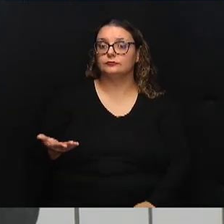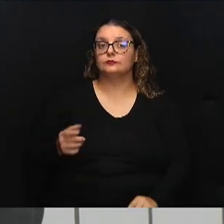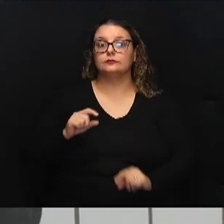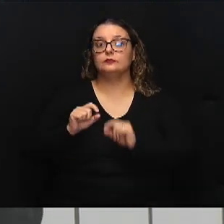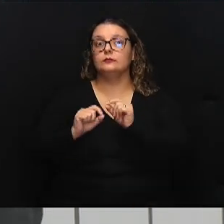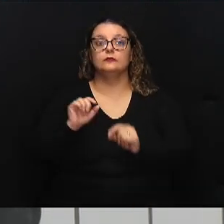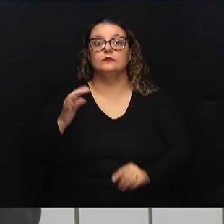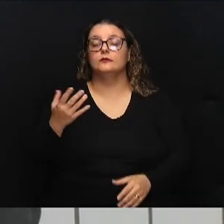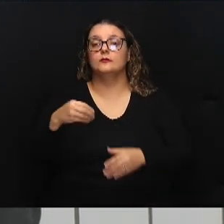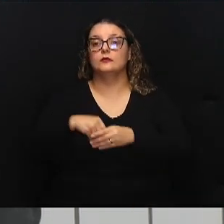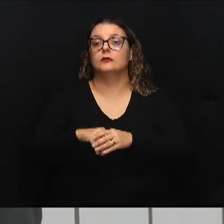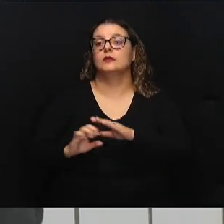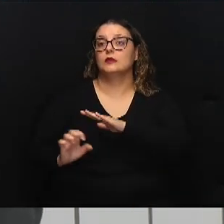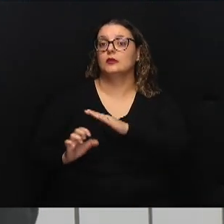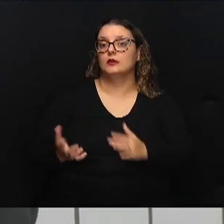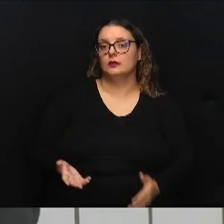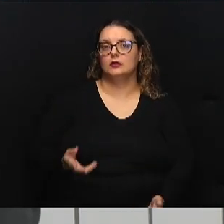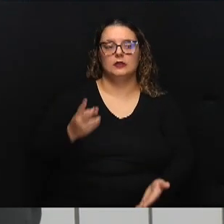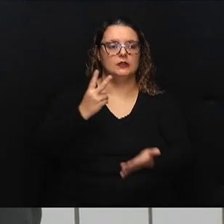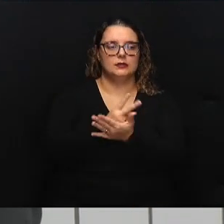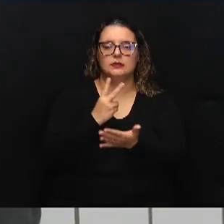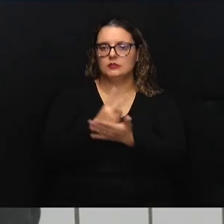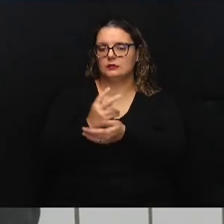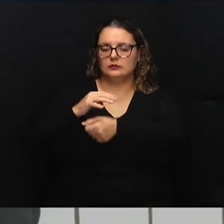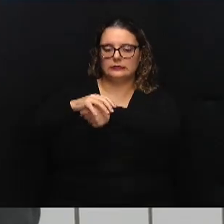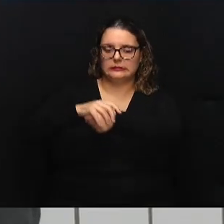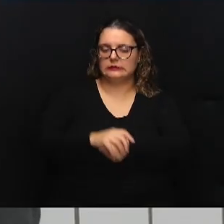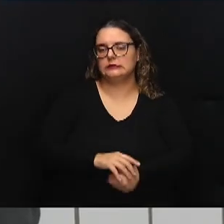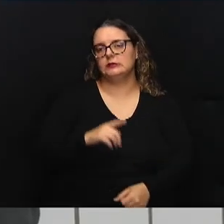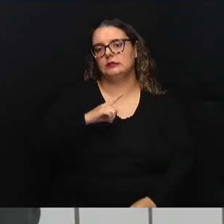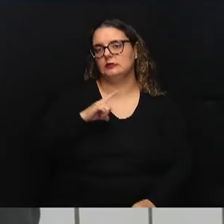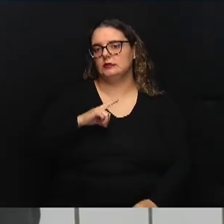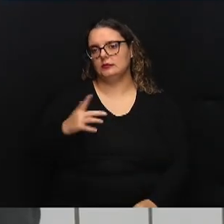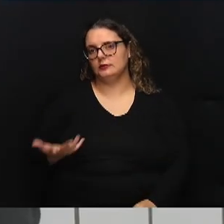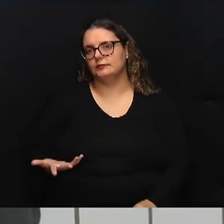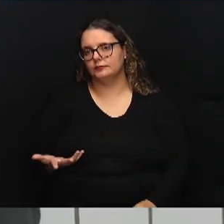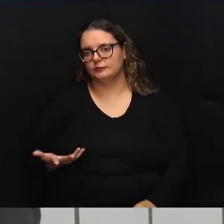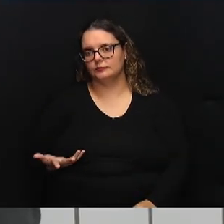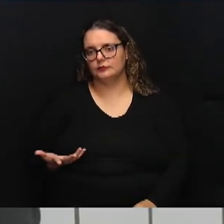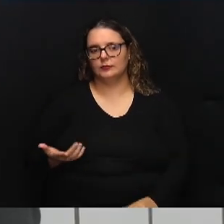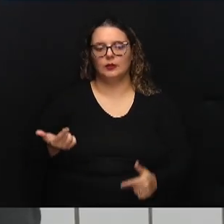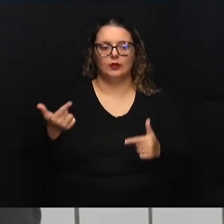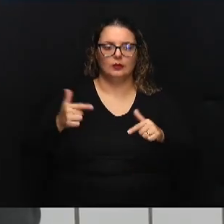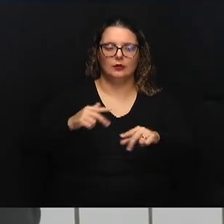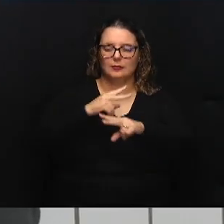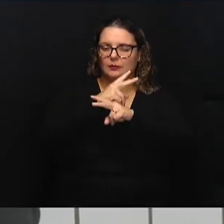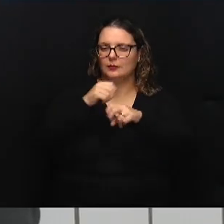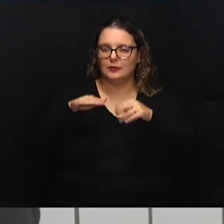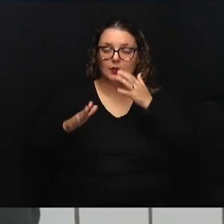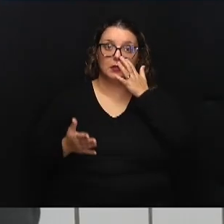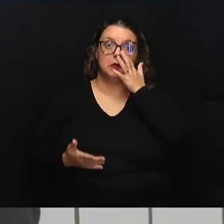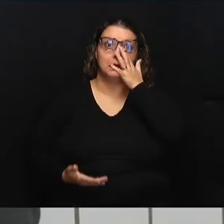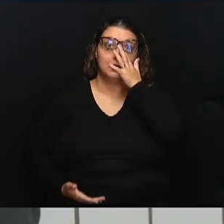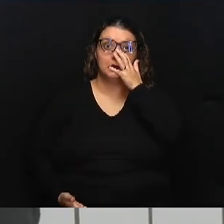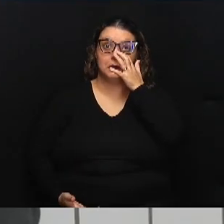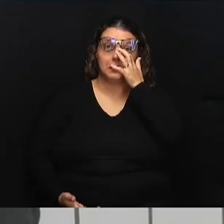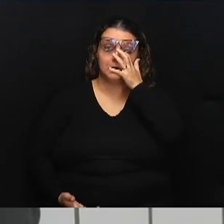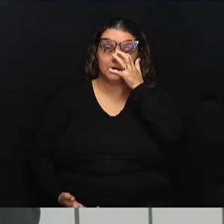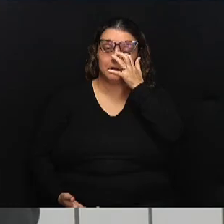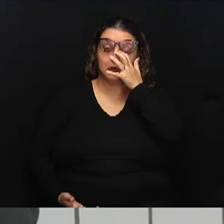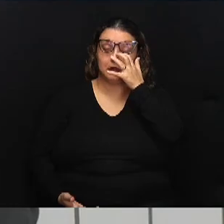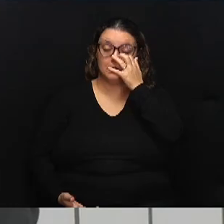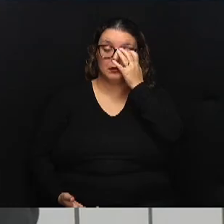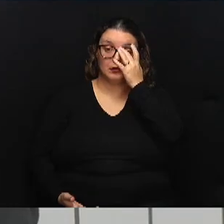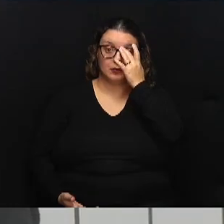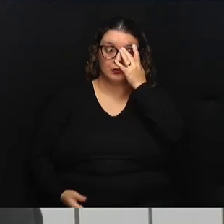acontece dentro da empresa? Sempre teve pressão, né? Um ambiente mais tóxico, uma falta